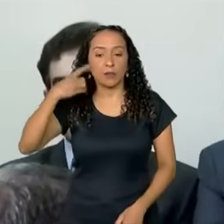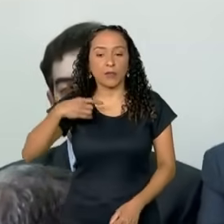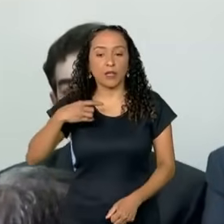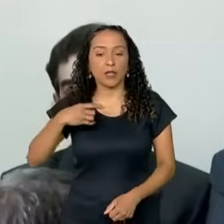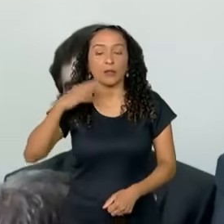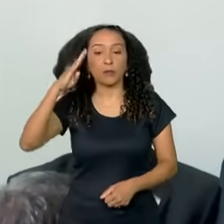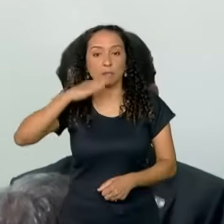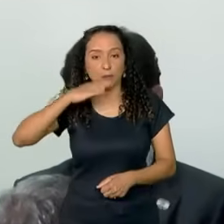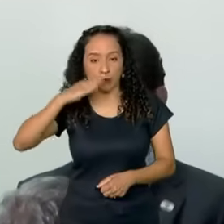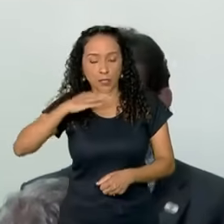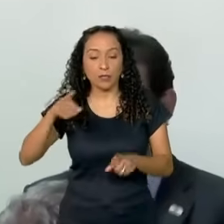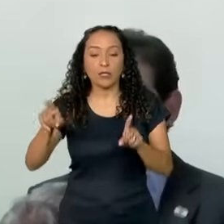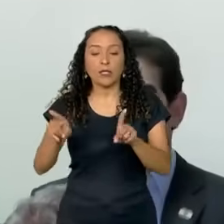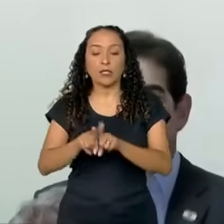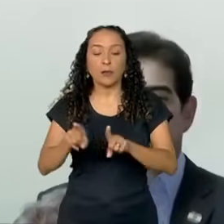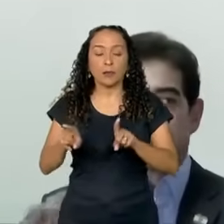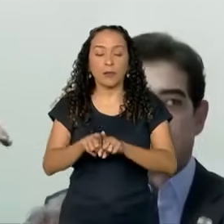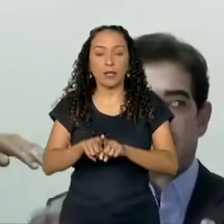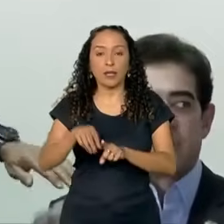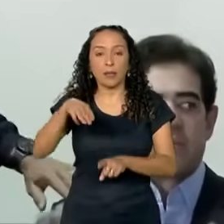Paulo Pimenta e da ministra Marina,